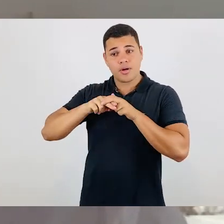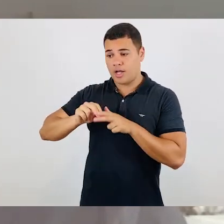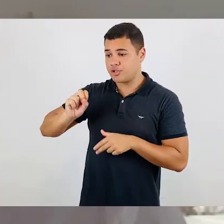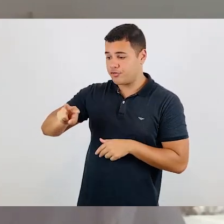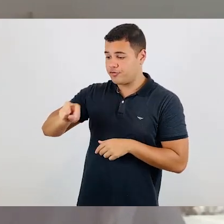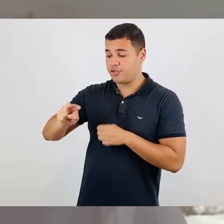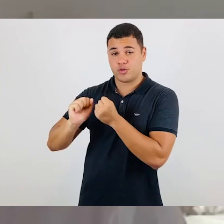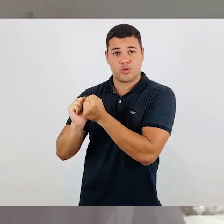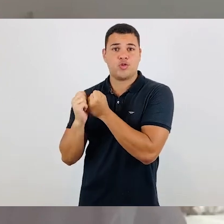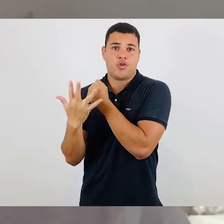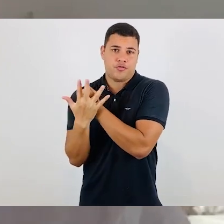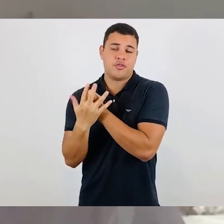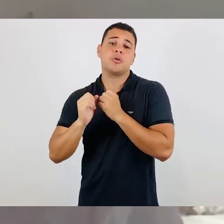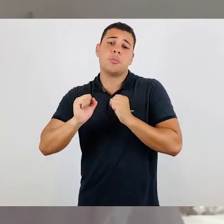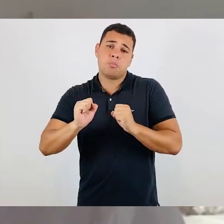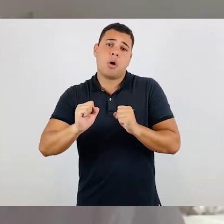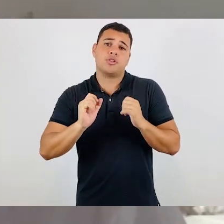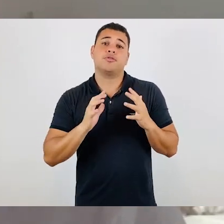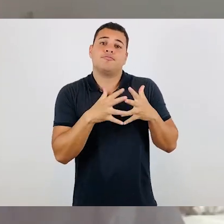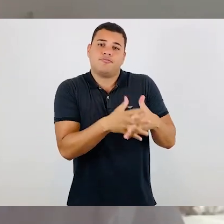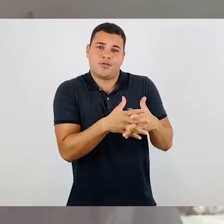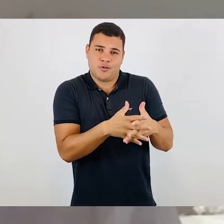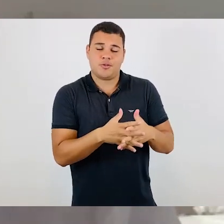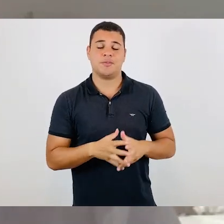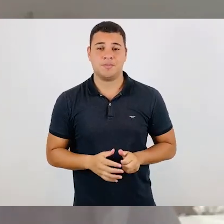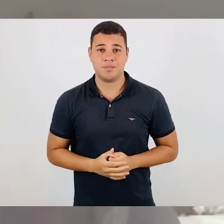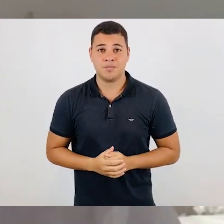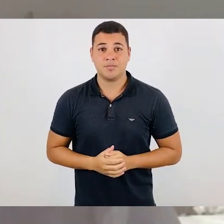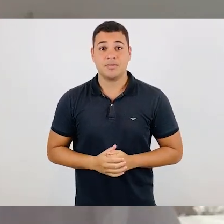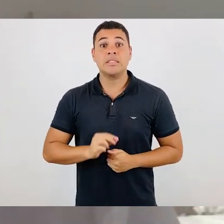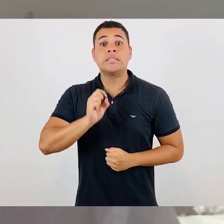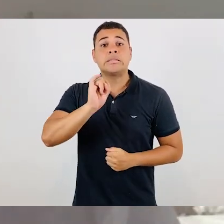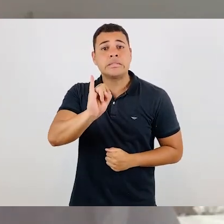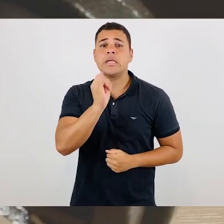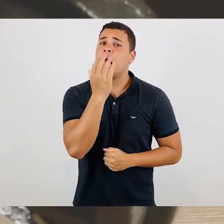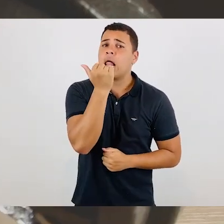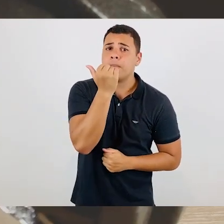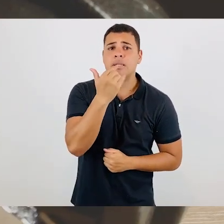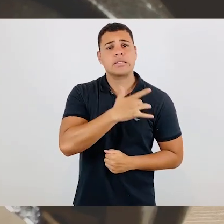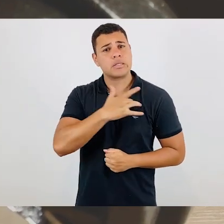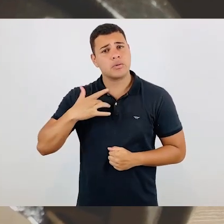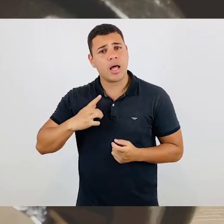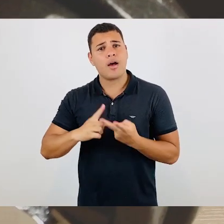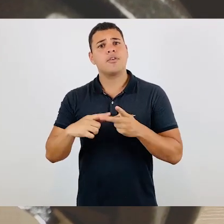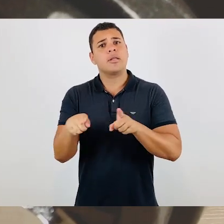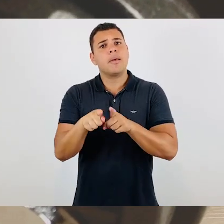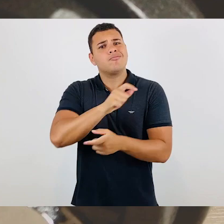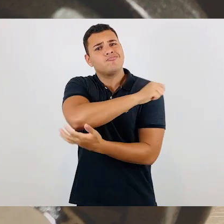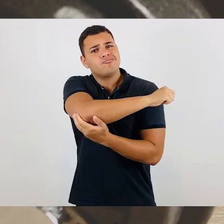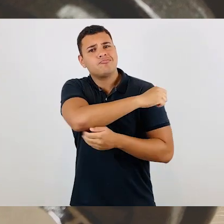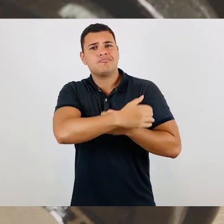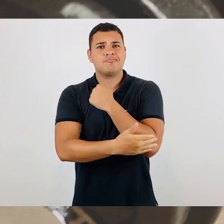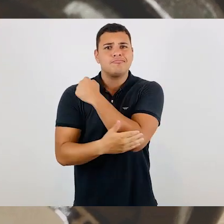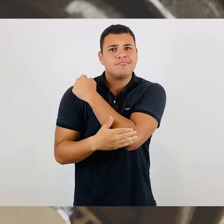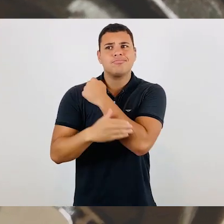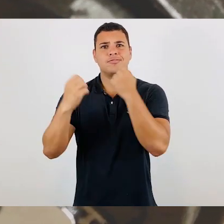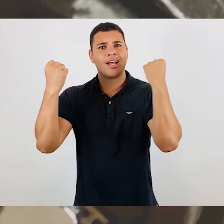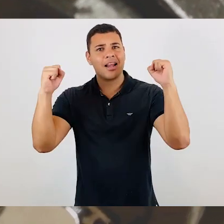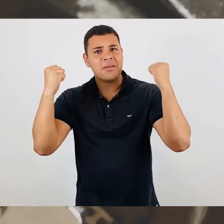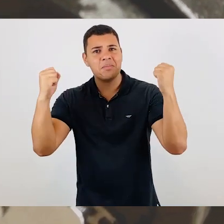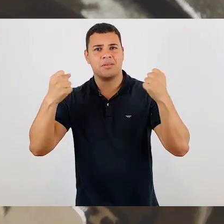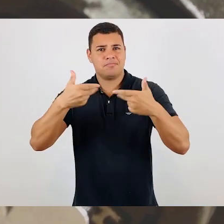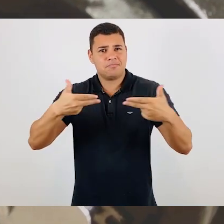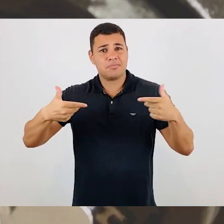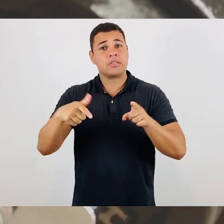pelo Covid, ele se antecipa e acaba desenvolvendo aí no pós-infecção. Ter uma alimentação saudável, praticar